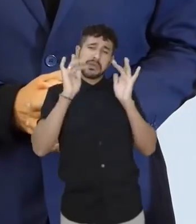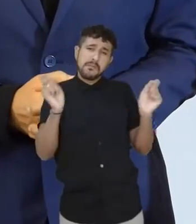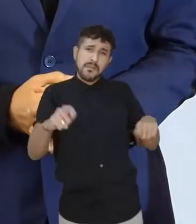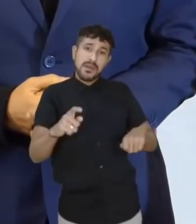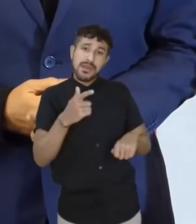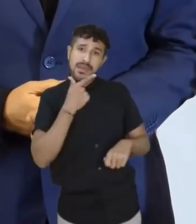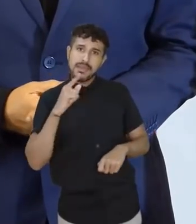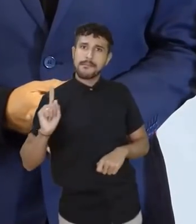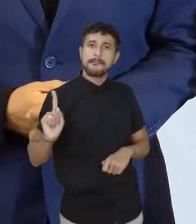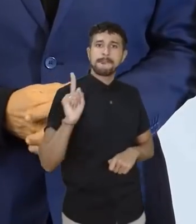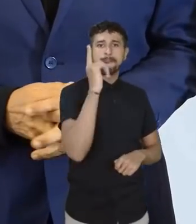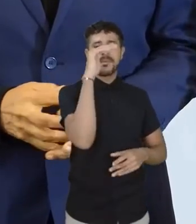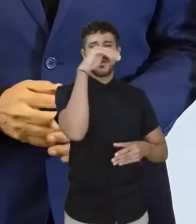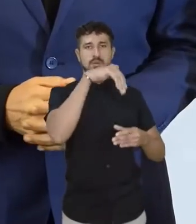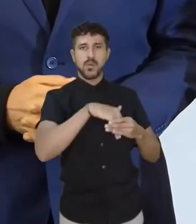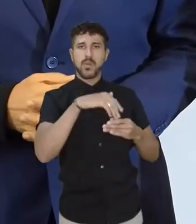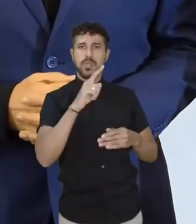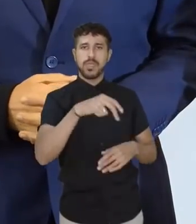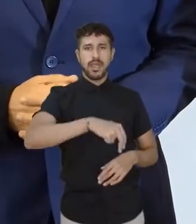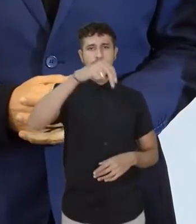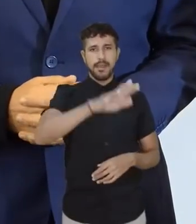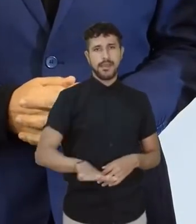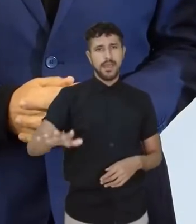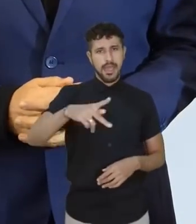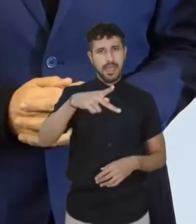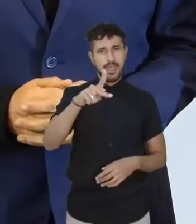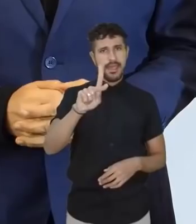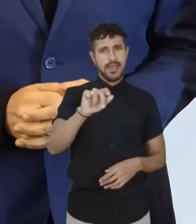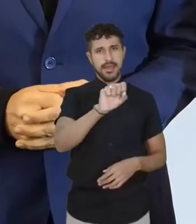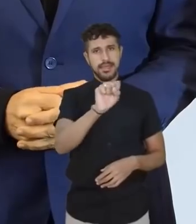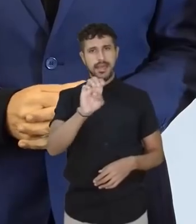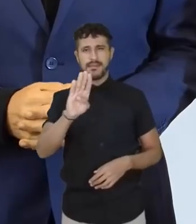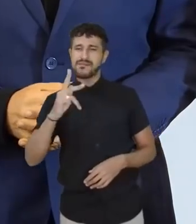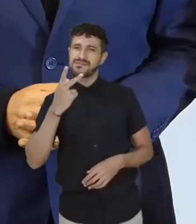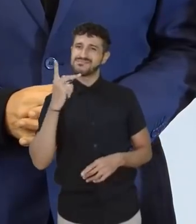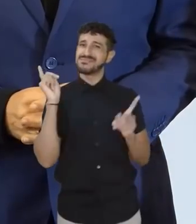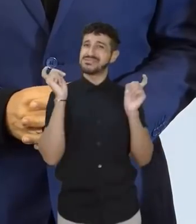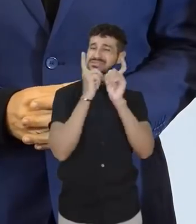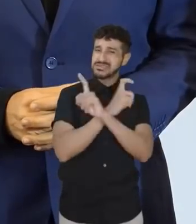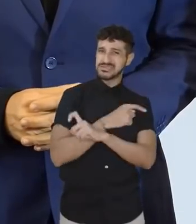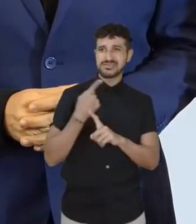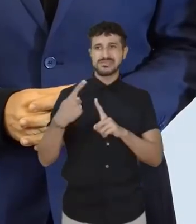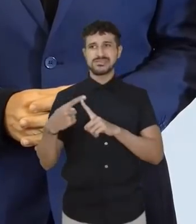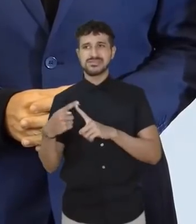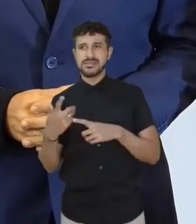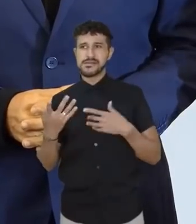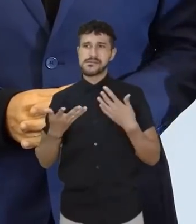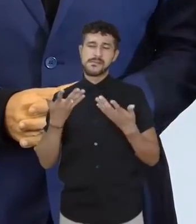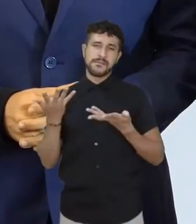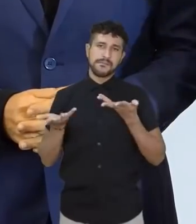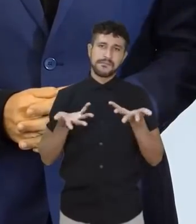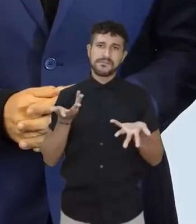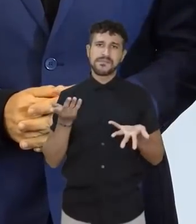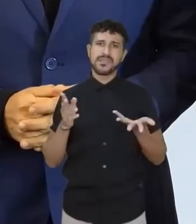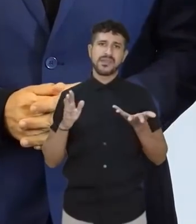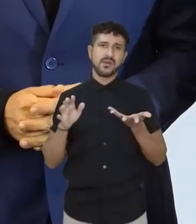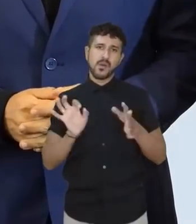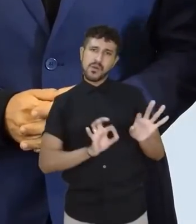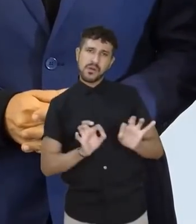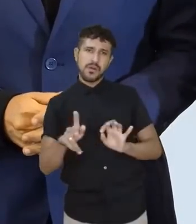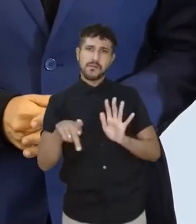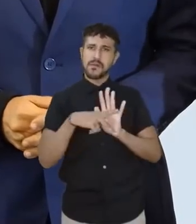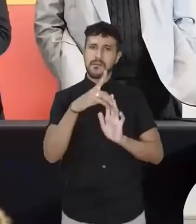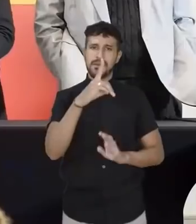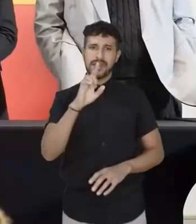turno, né, nacionalmente. O Kassab tem dito que tem dificuldade por conta da dinâmica do PSD nos estados, né,